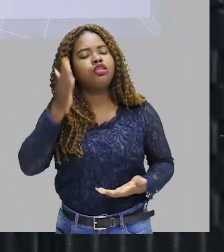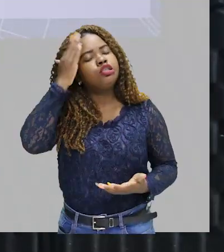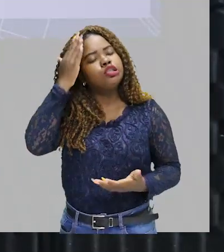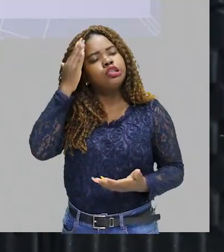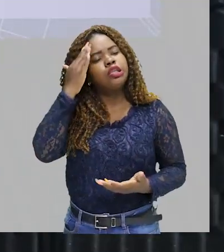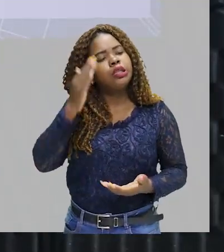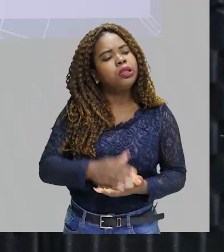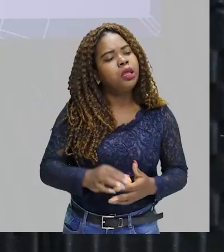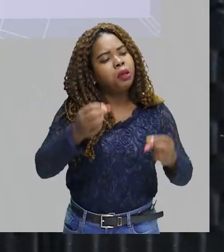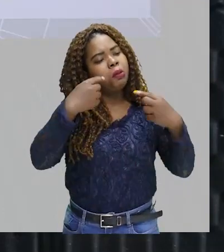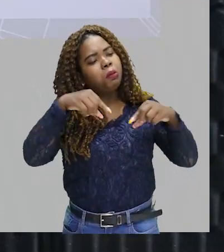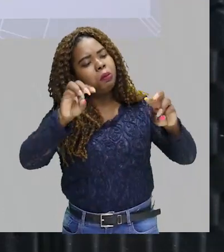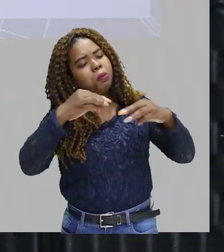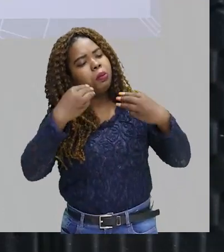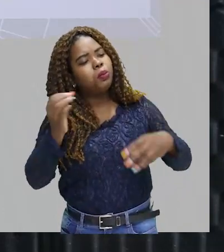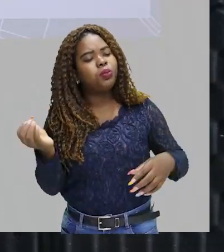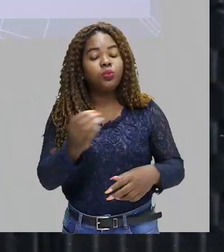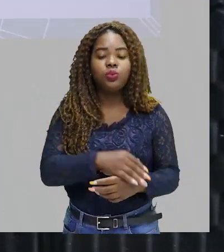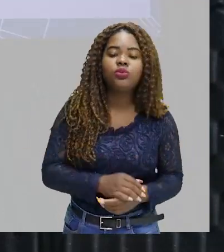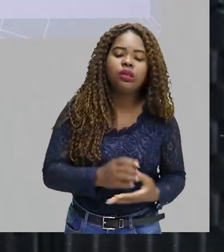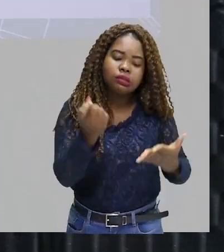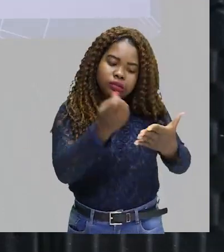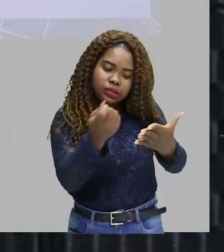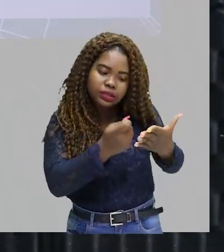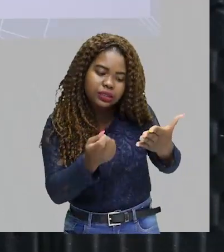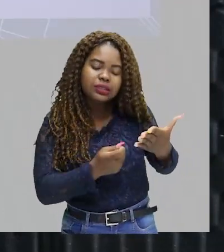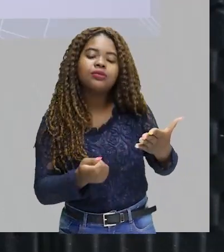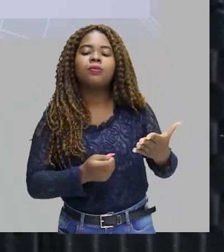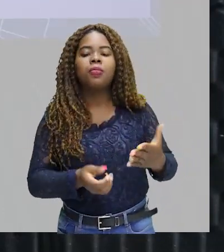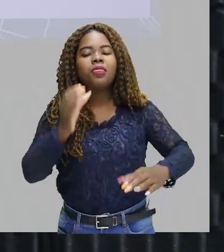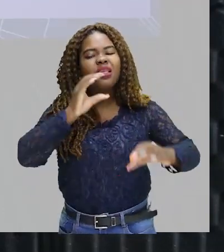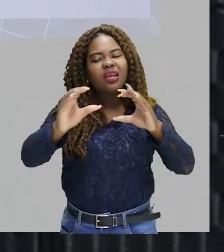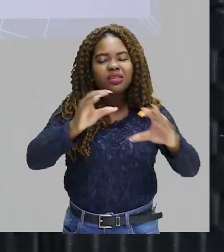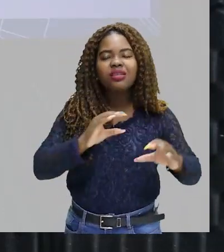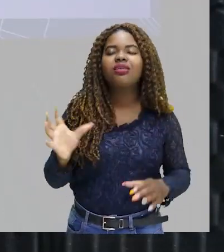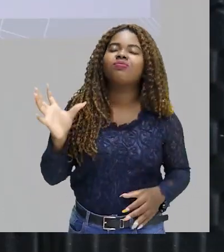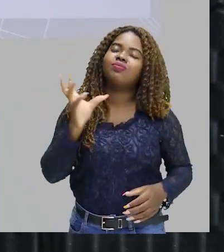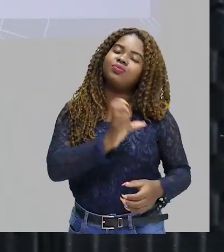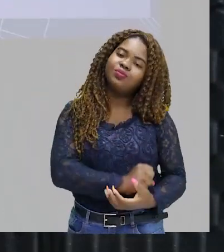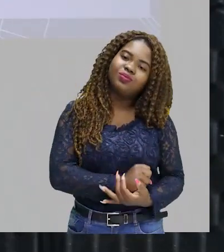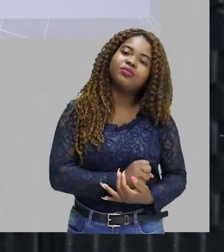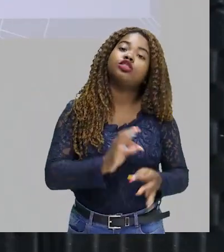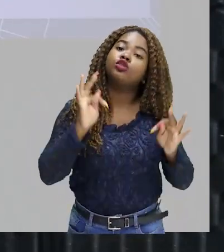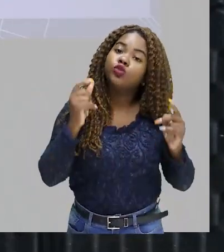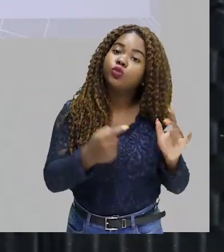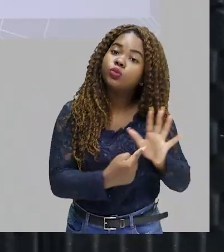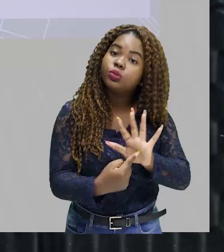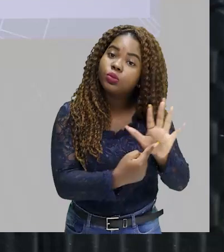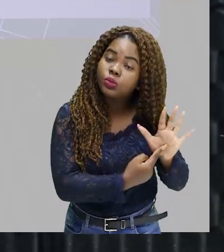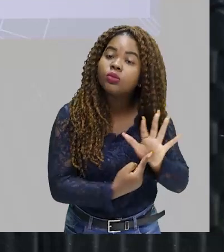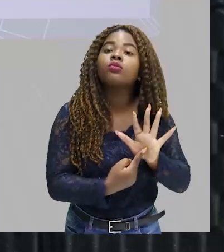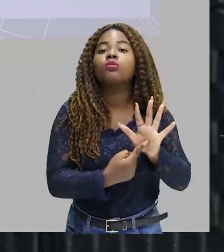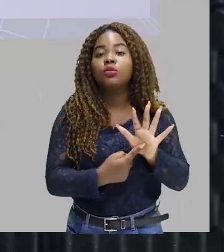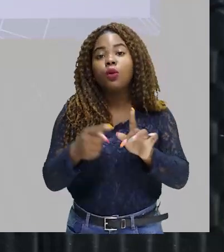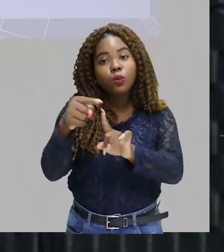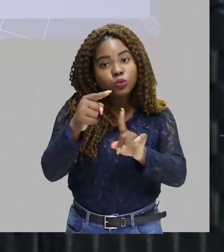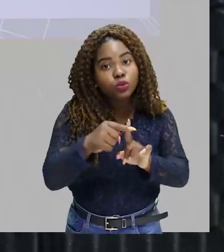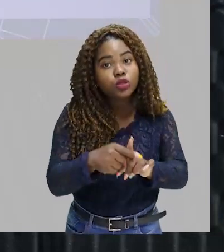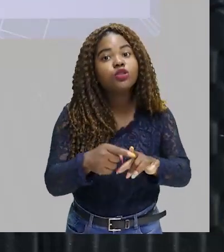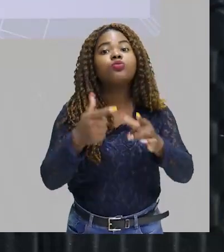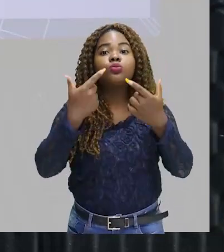escrever, plantar, viajar, cantar, ser amável. Então, tudo para mostrar o quê? Uma linguagem totalmente